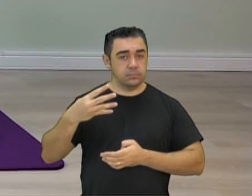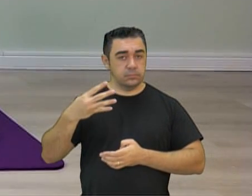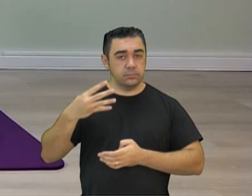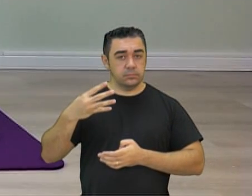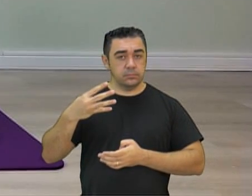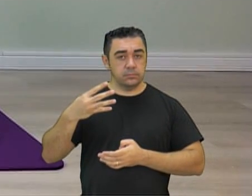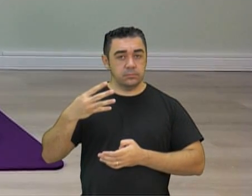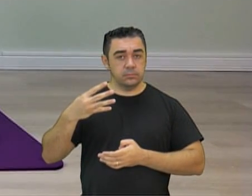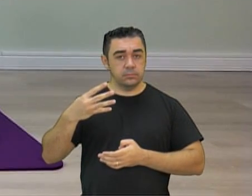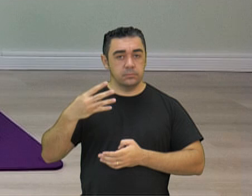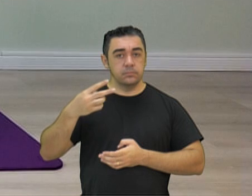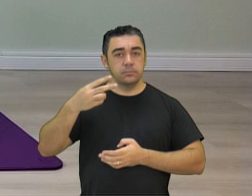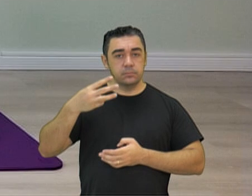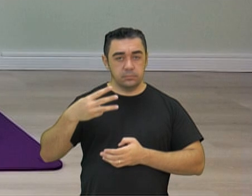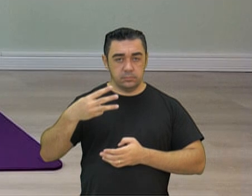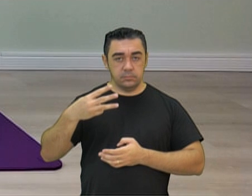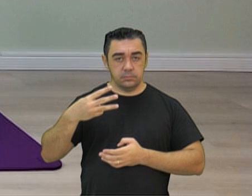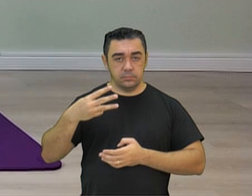4,